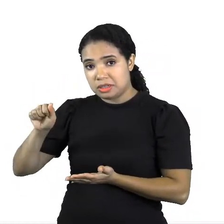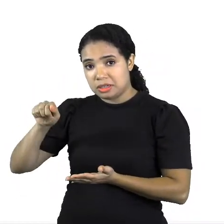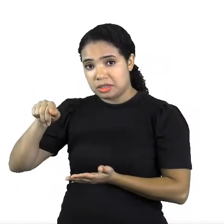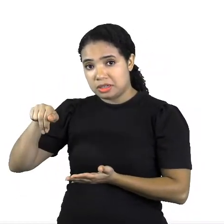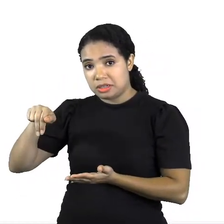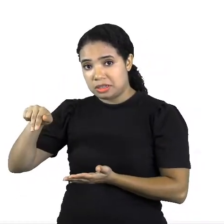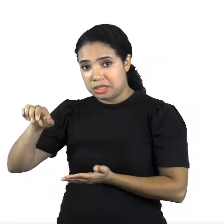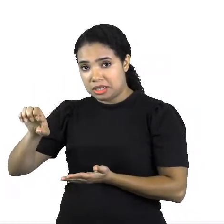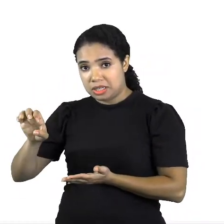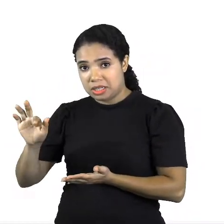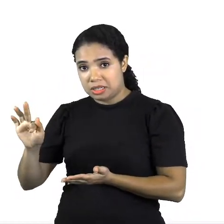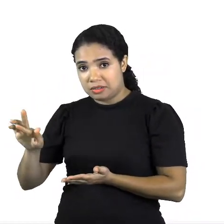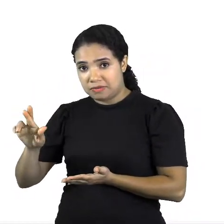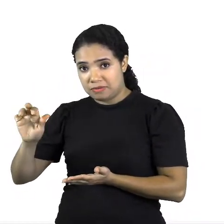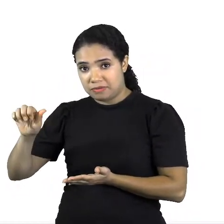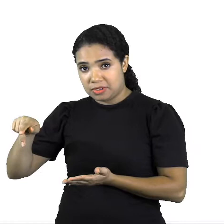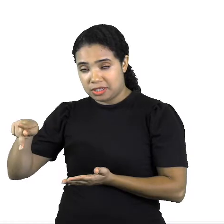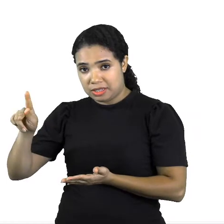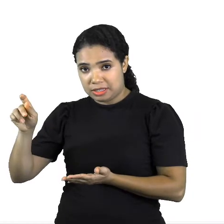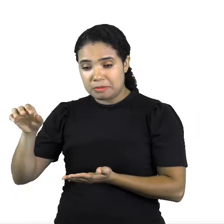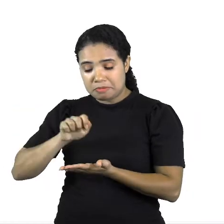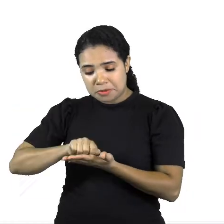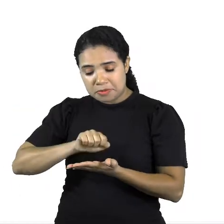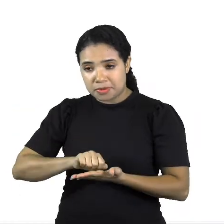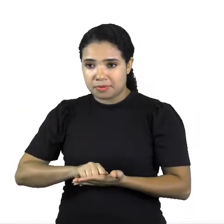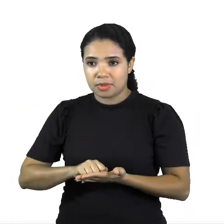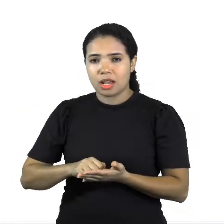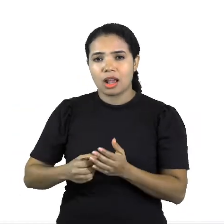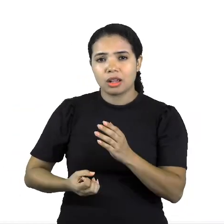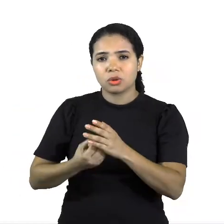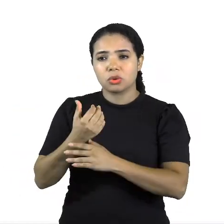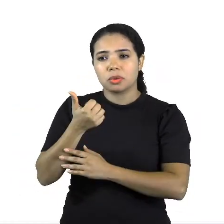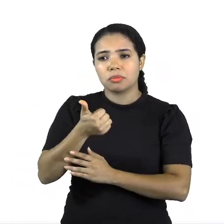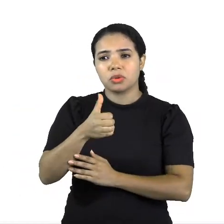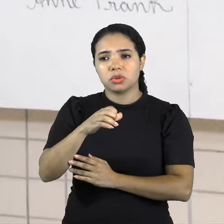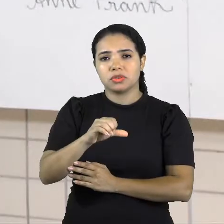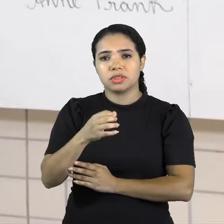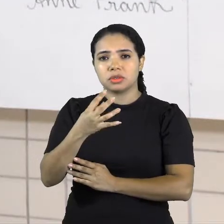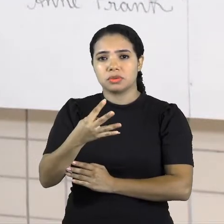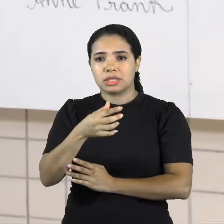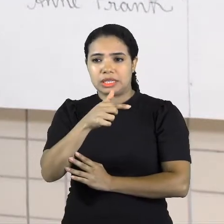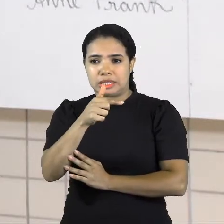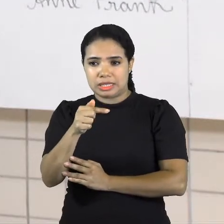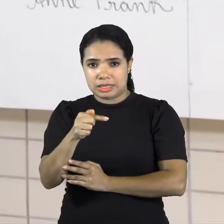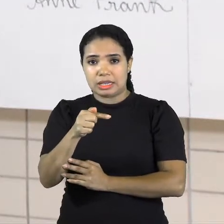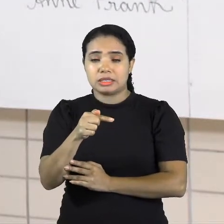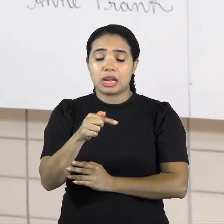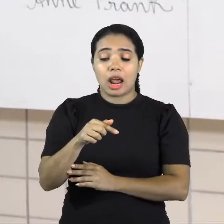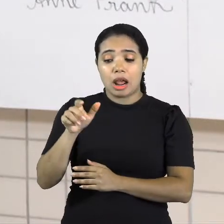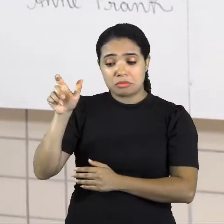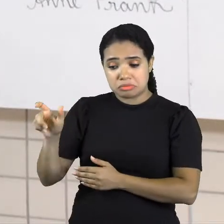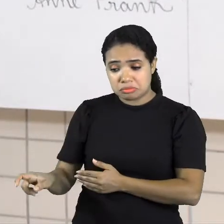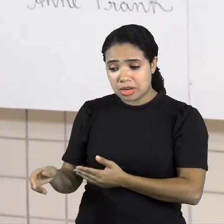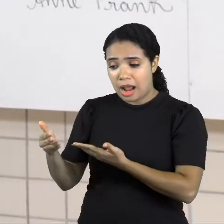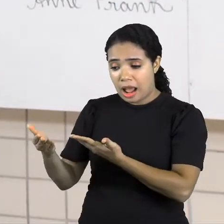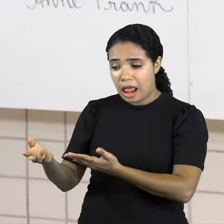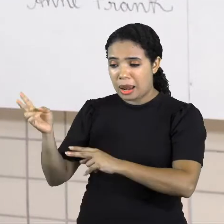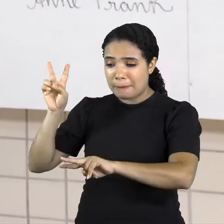em 1947, após a Anne Frank ficar exilada